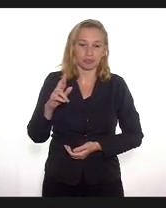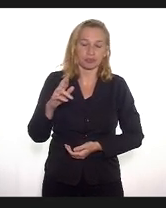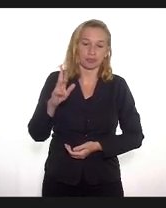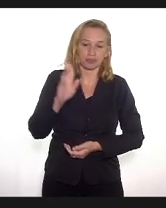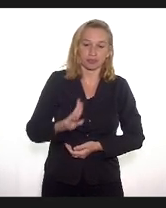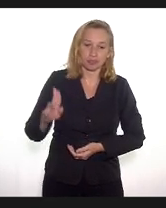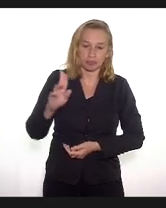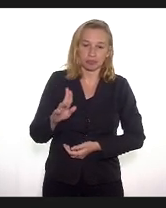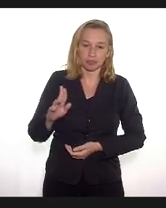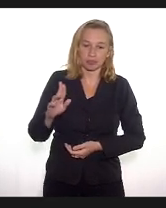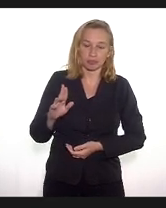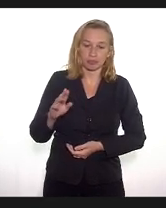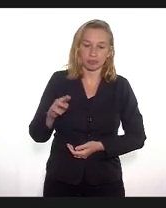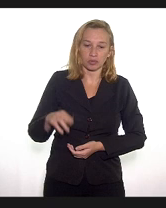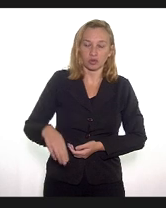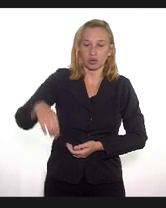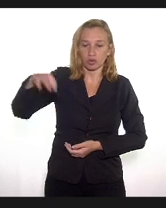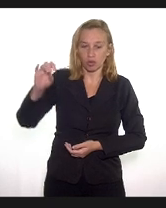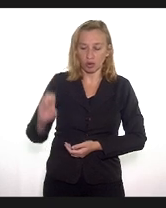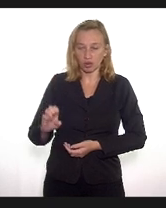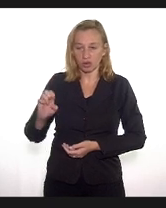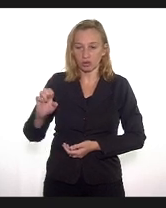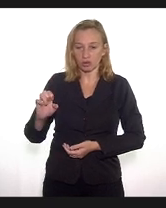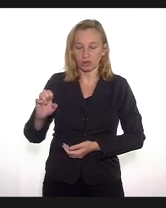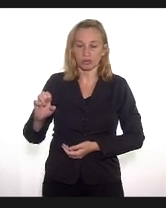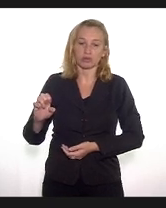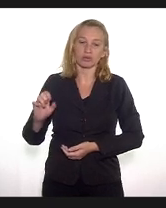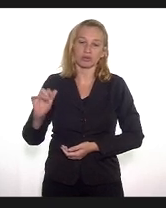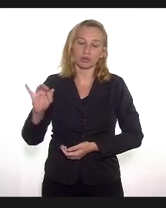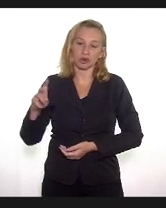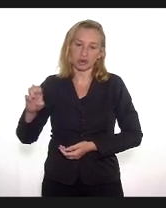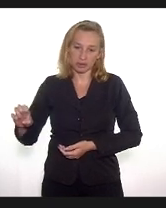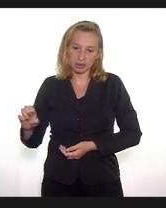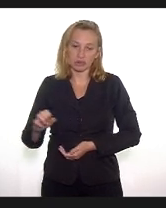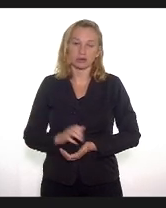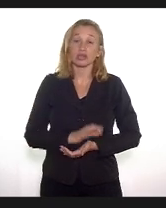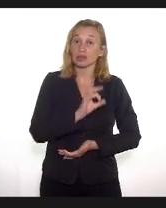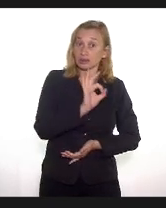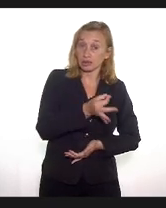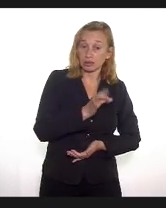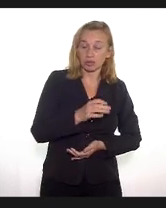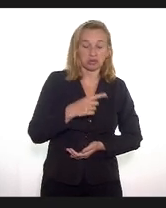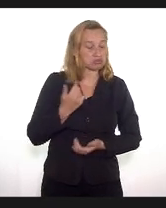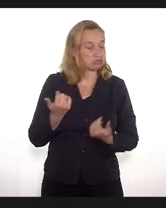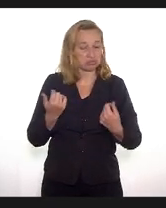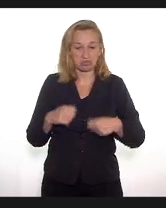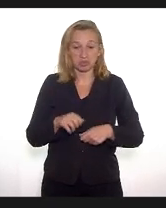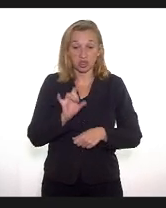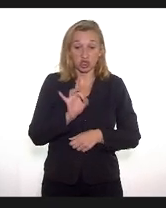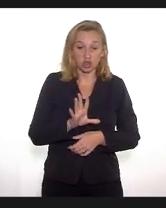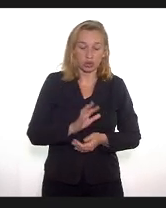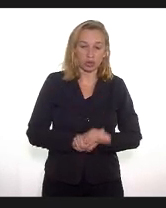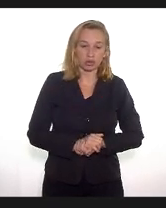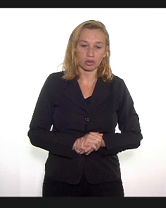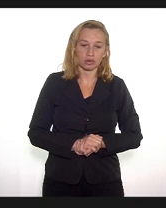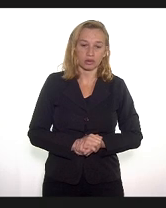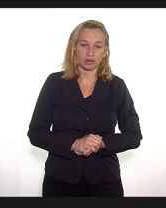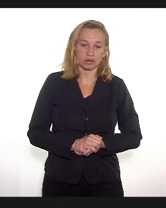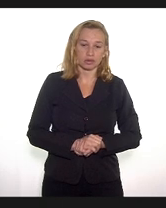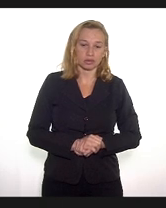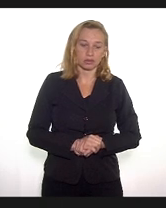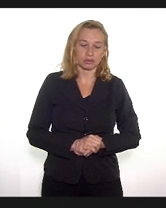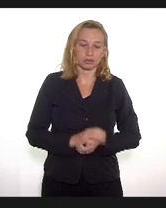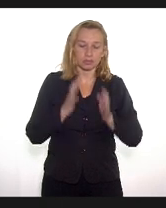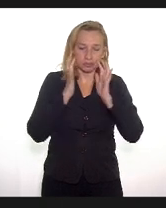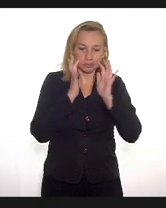do Norte Fluminense, realmente a gente não só precisa dar uma